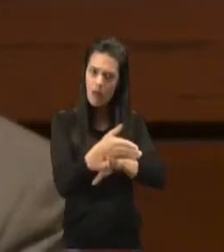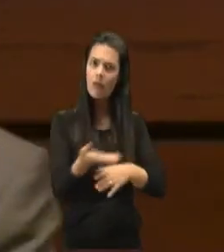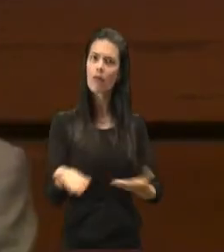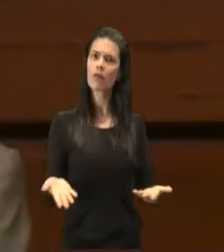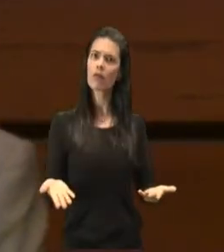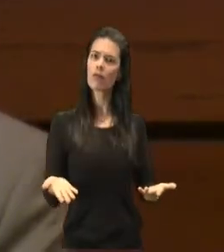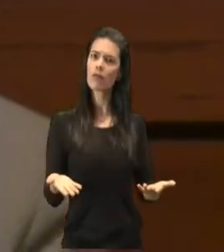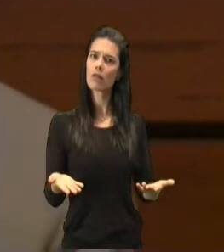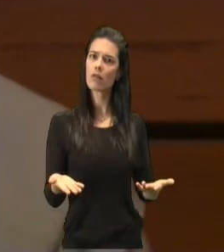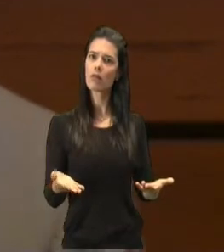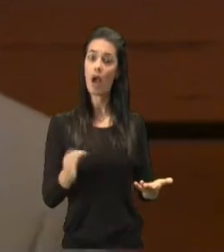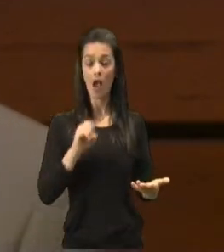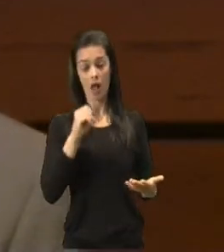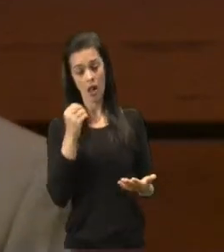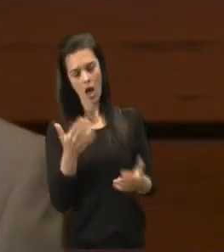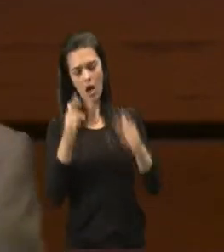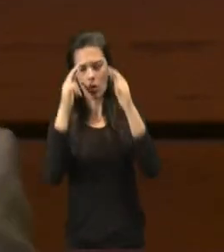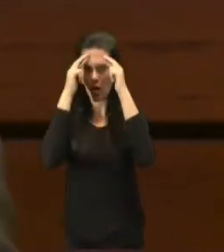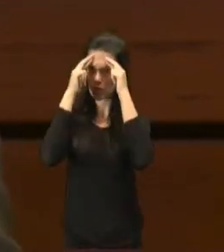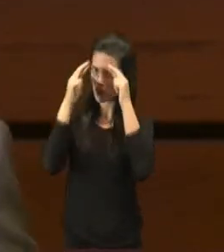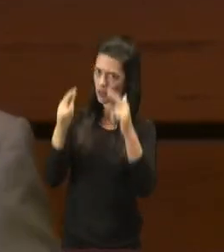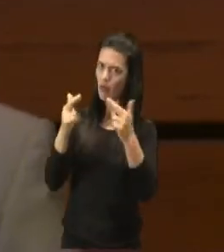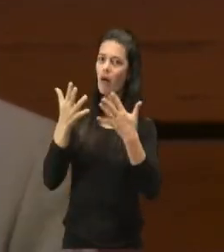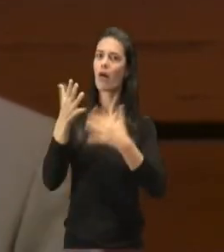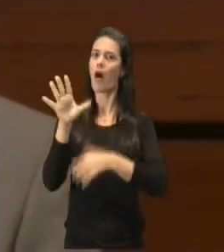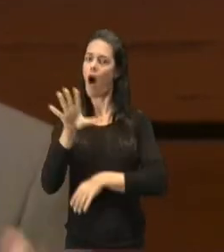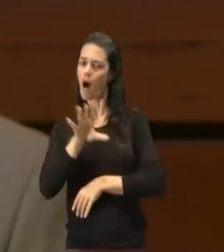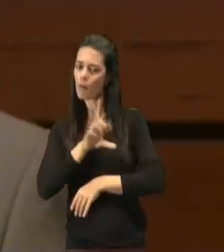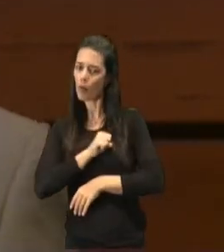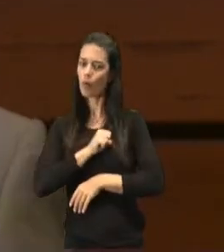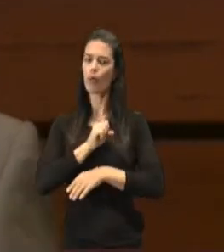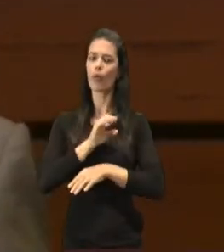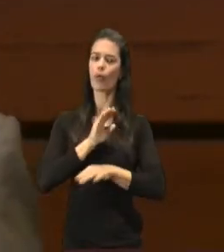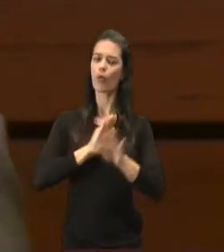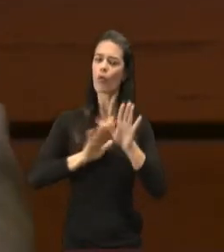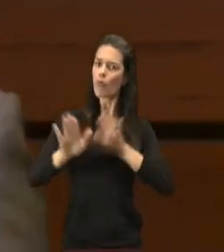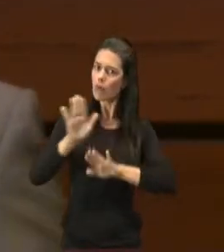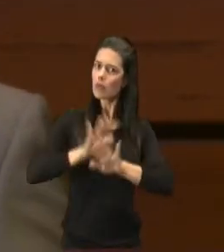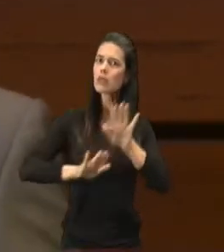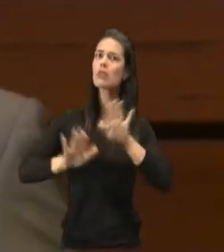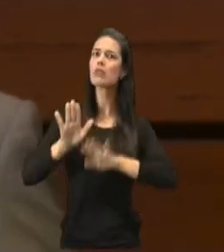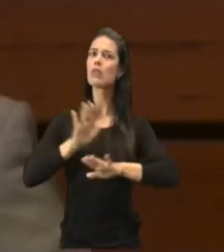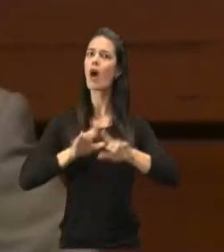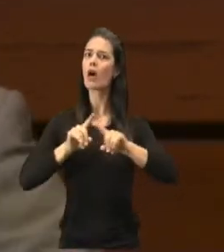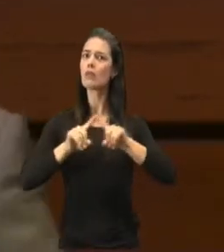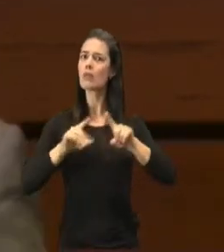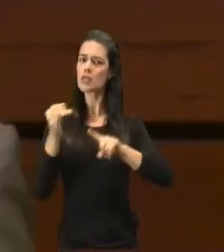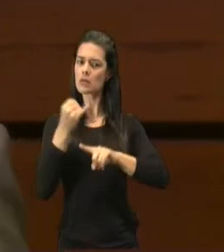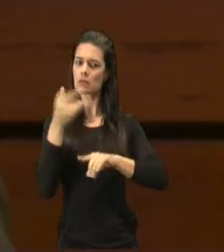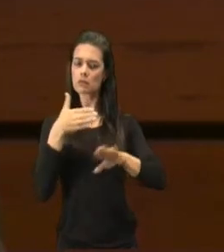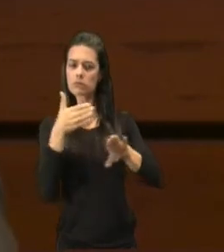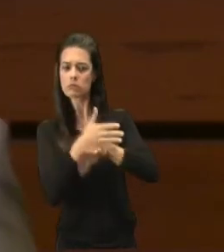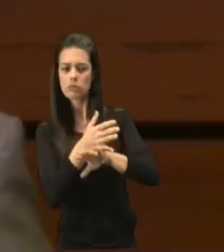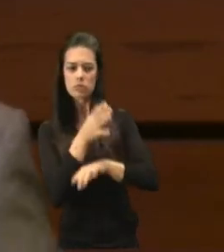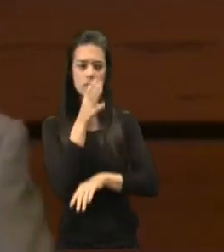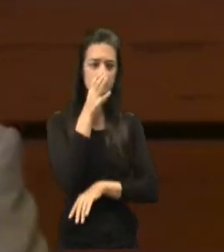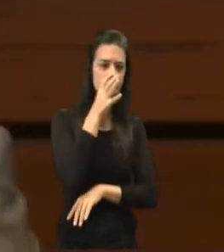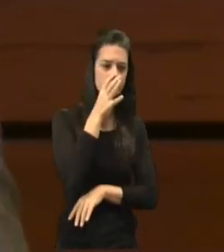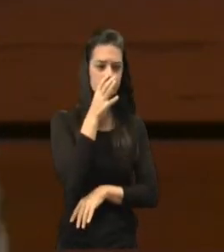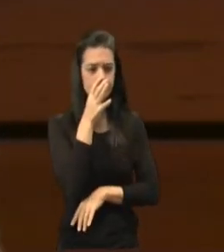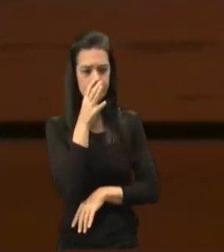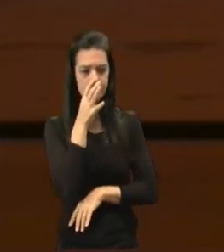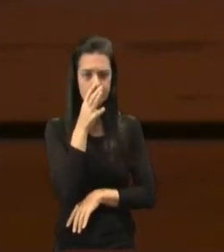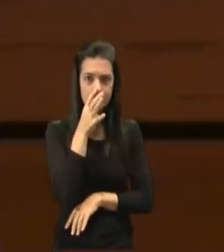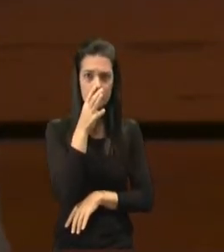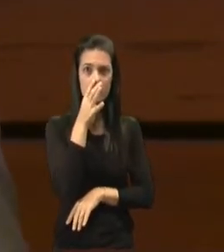com moderação, com respeito, com cuidado, com atitudes preventivas e com atitudes criteriosas de olhar,